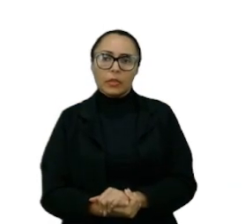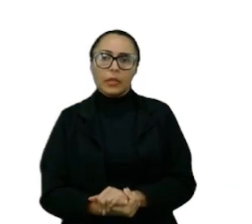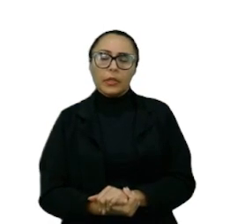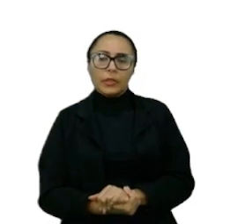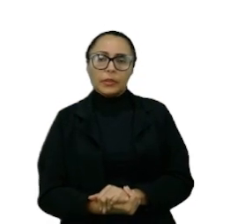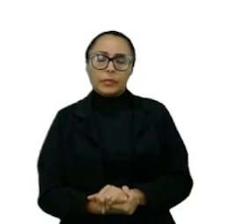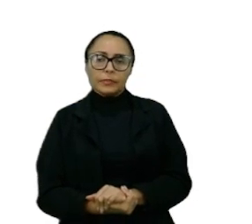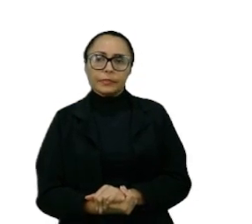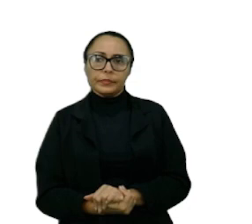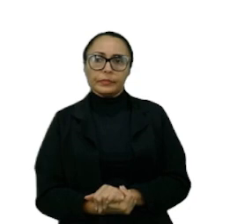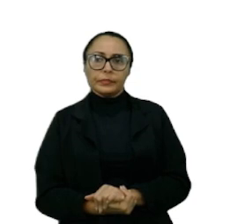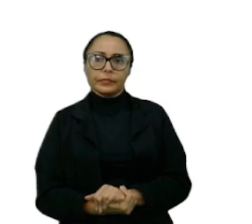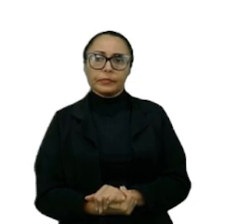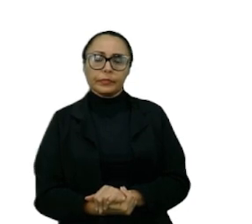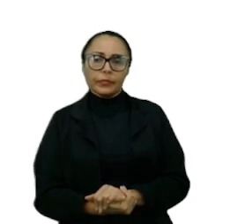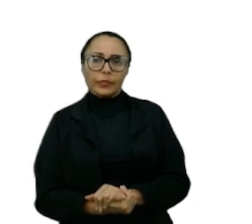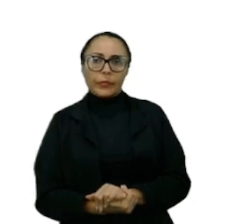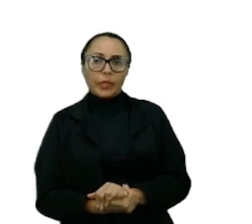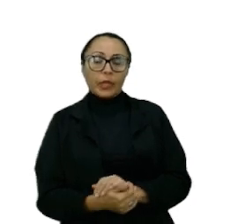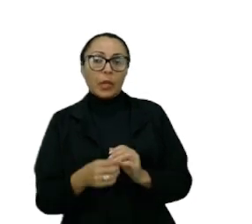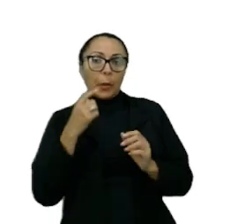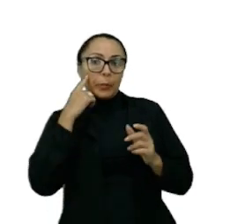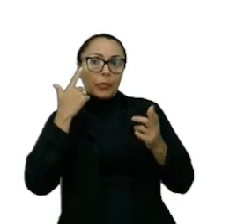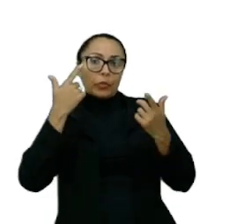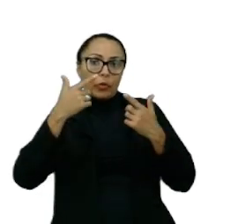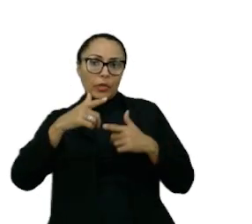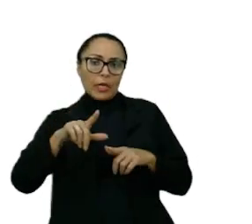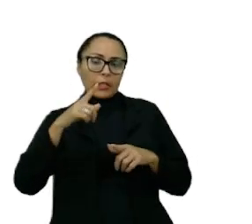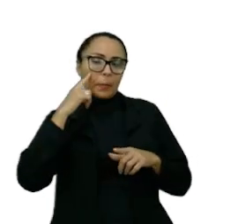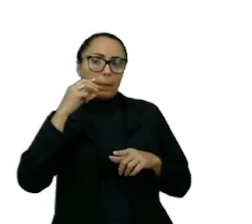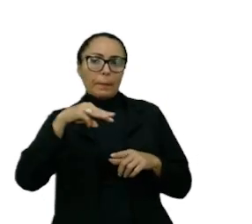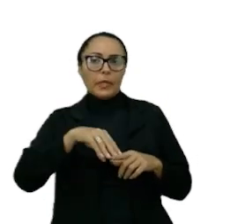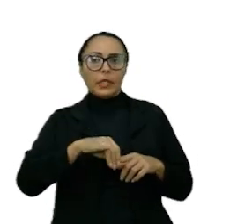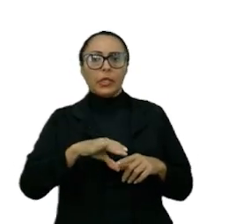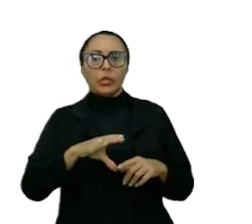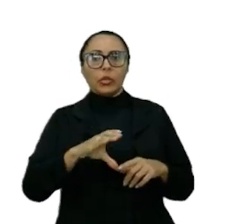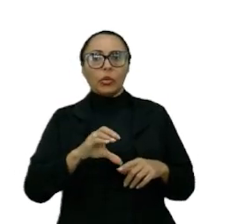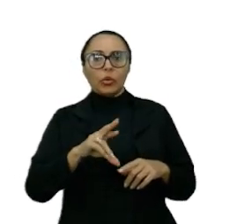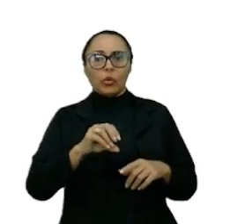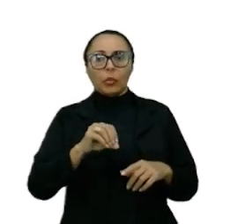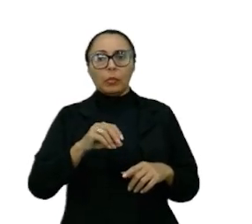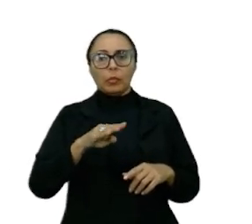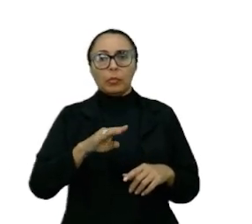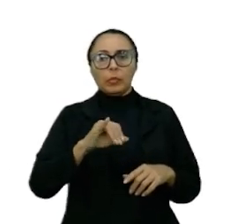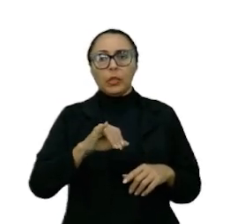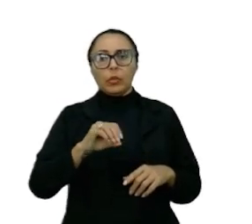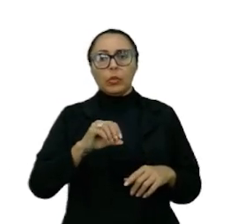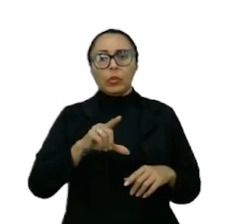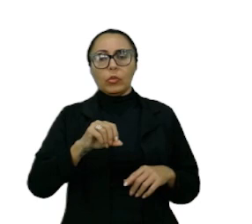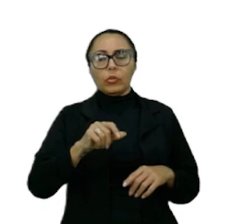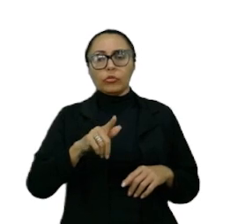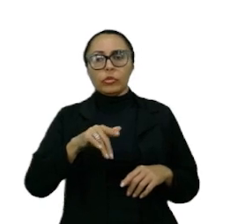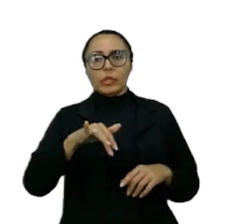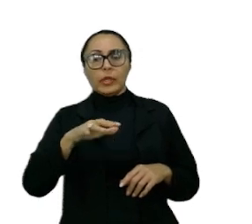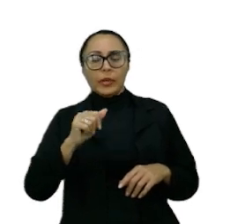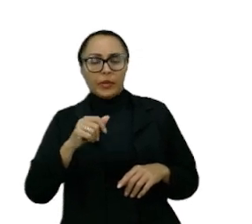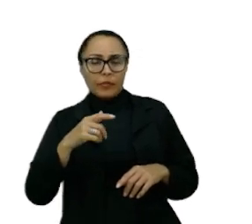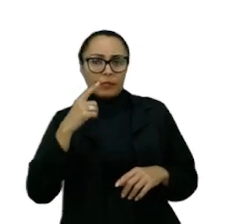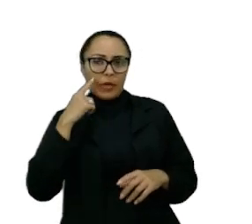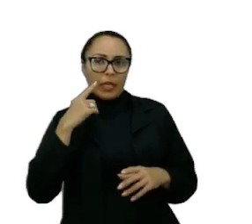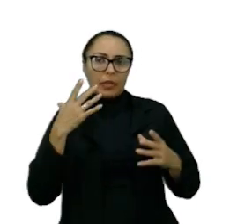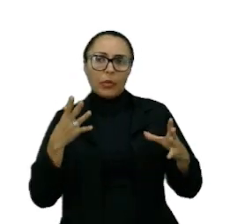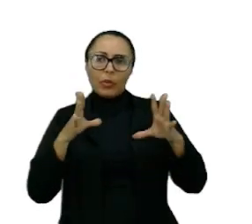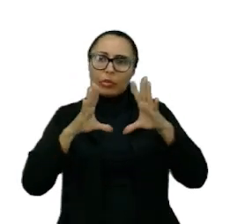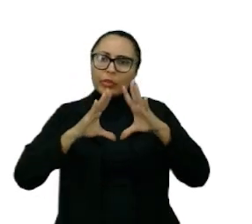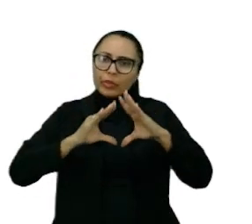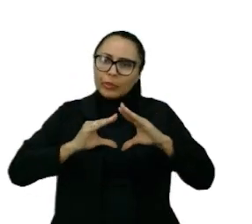físico-químicas, tá, provocada por uma ação microbiológica, tá, vai ter uma biodegradação,